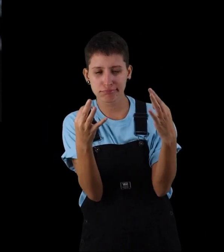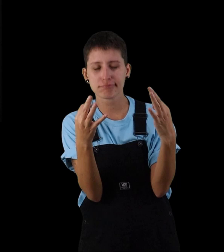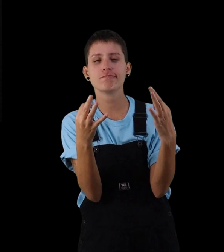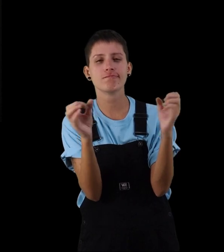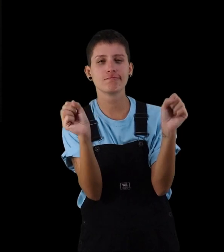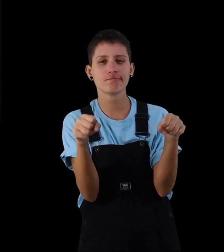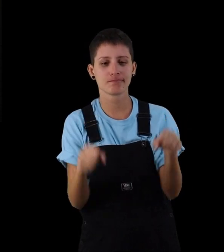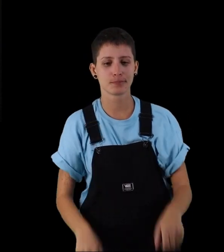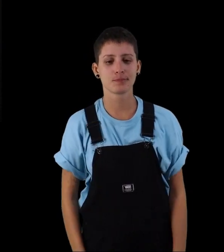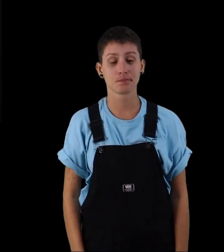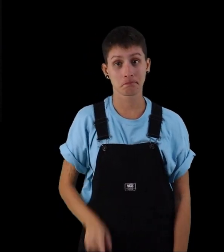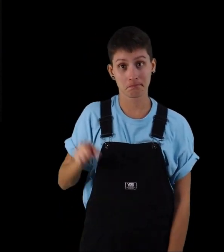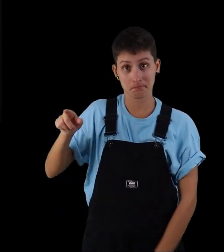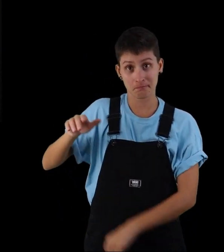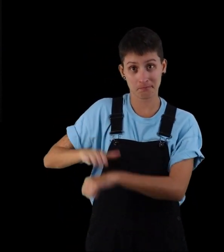escutador.